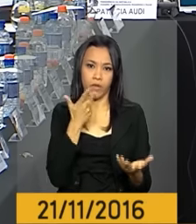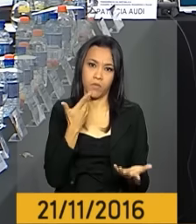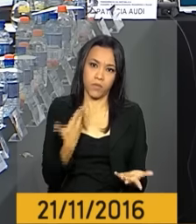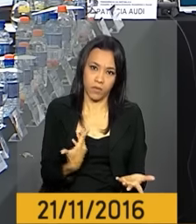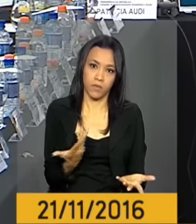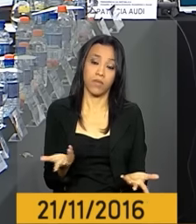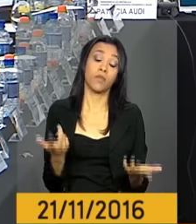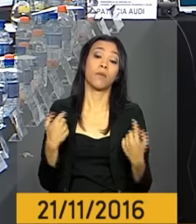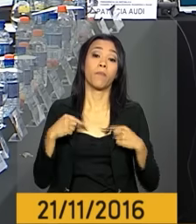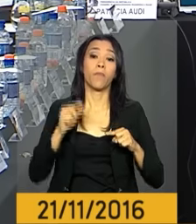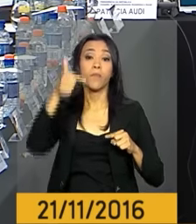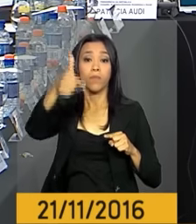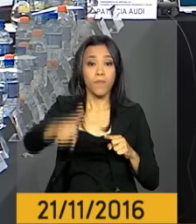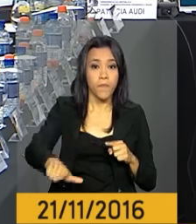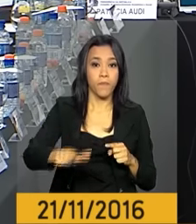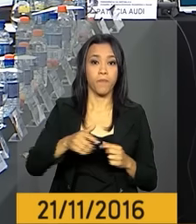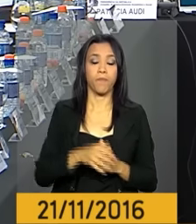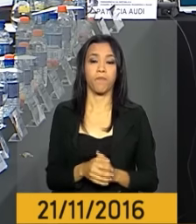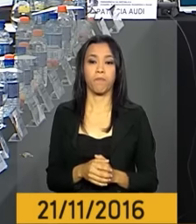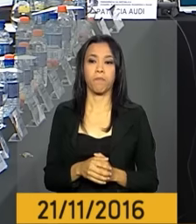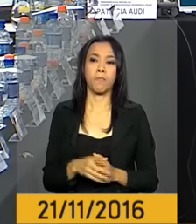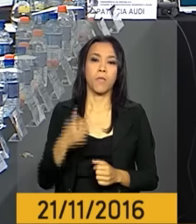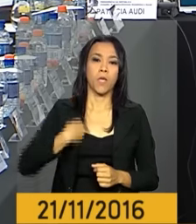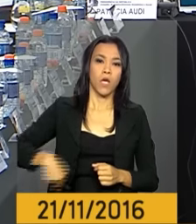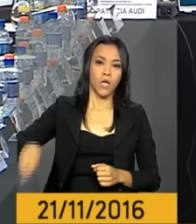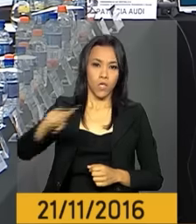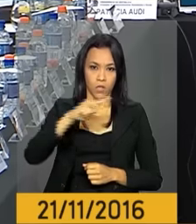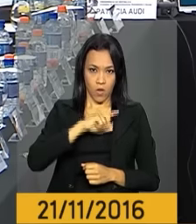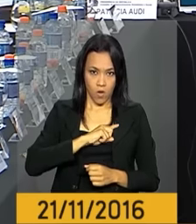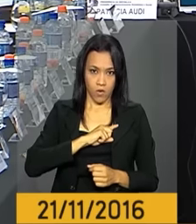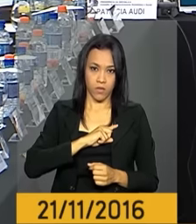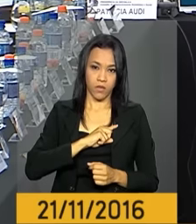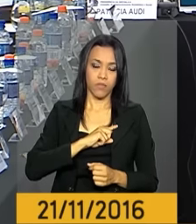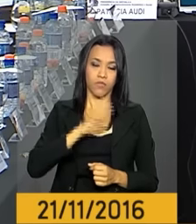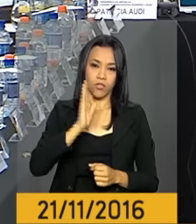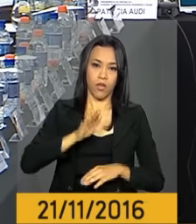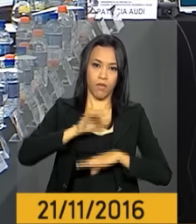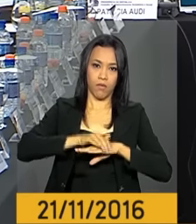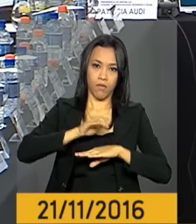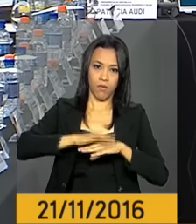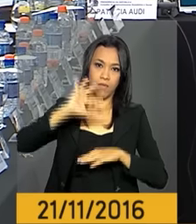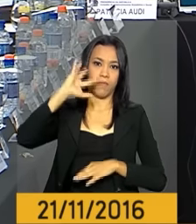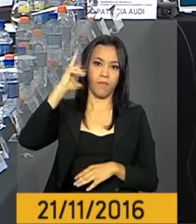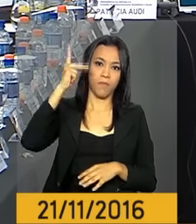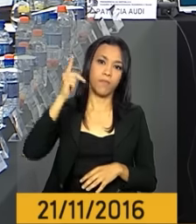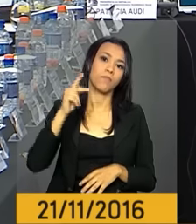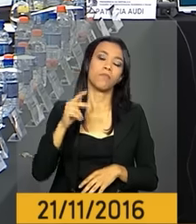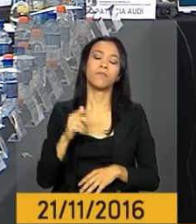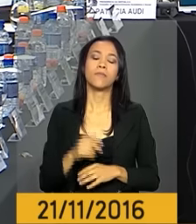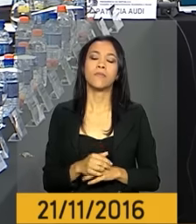E mais ainda, nós determinamos, por incrível que pareça, havia